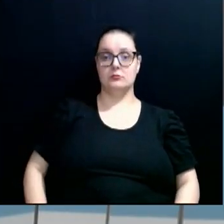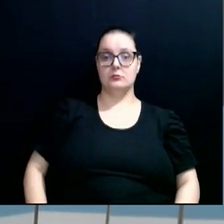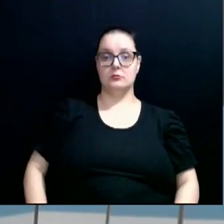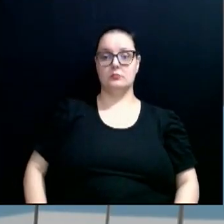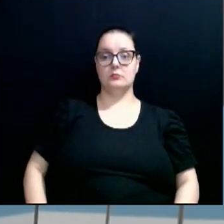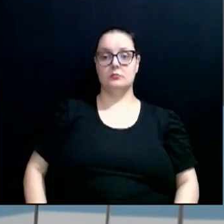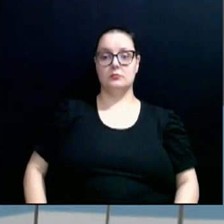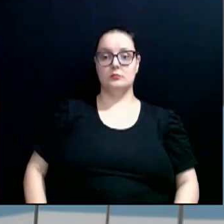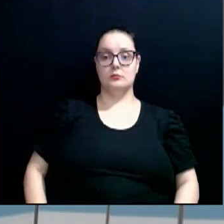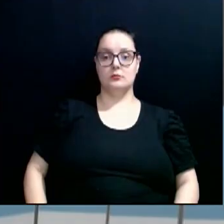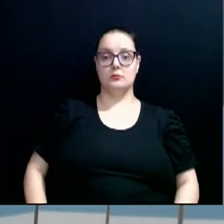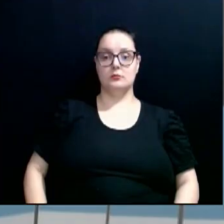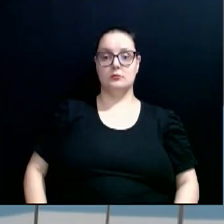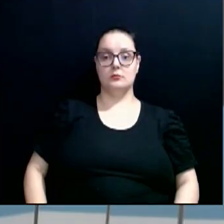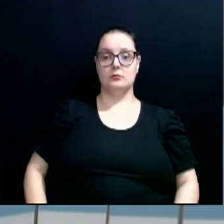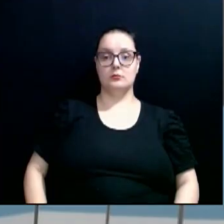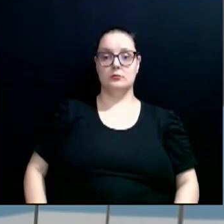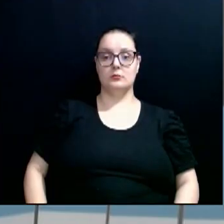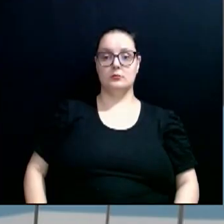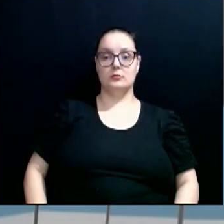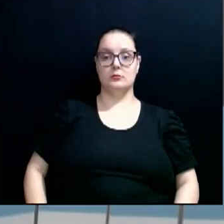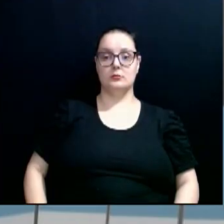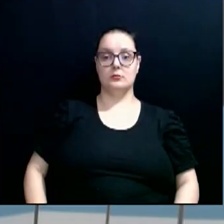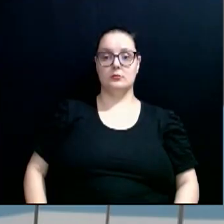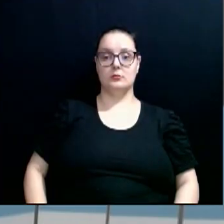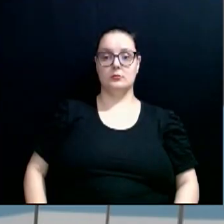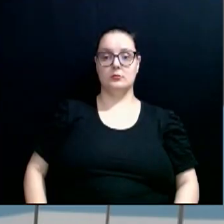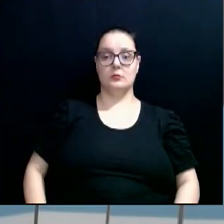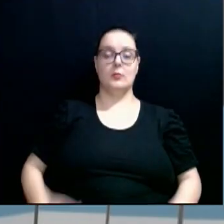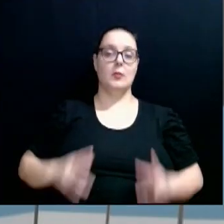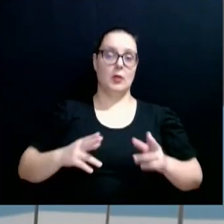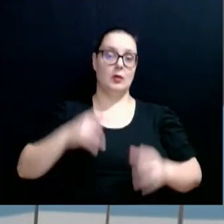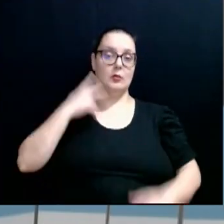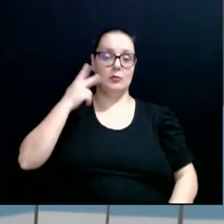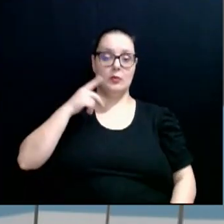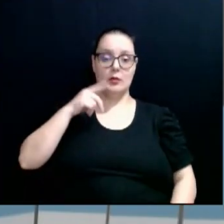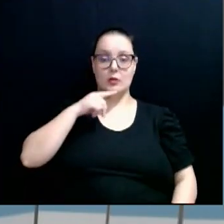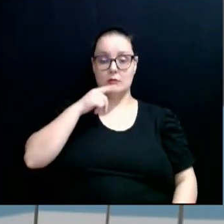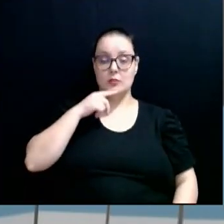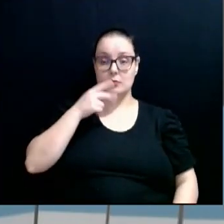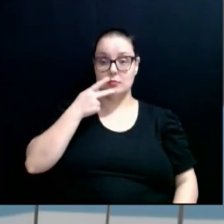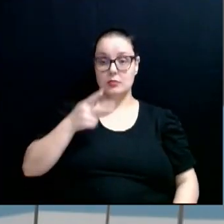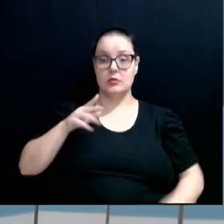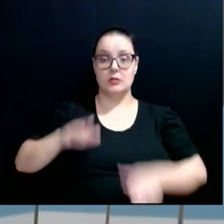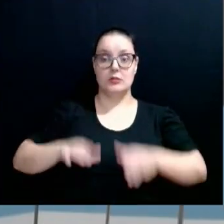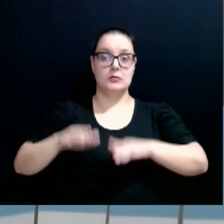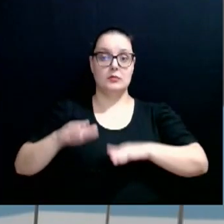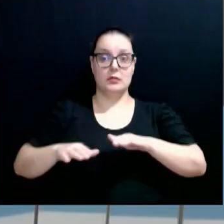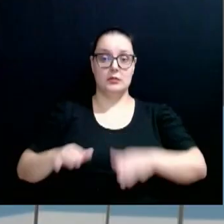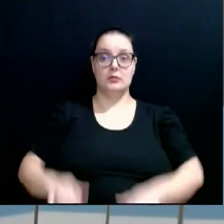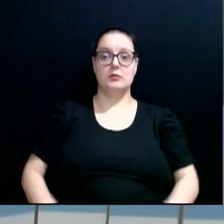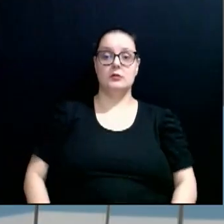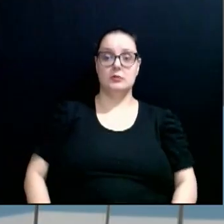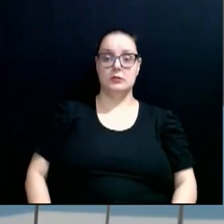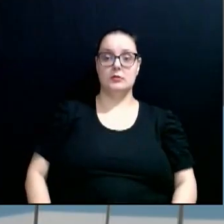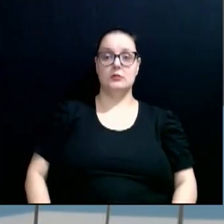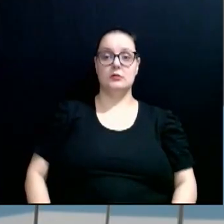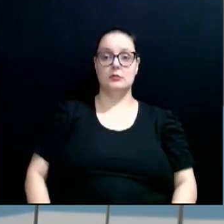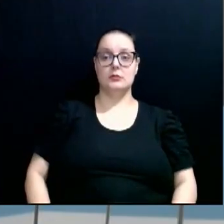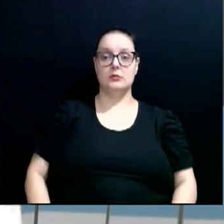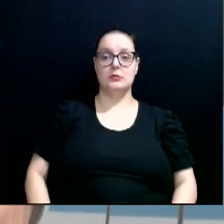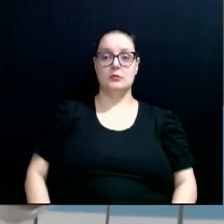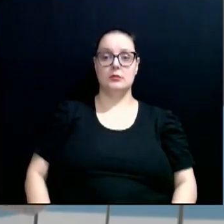Porque é o que o vereador Eduardo Magoga disse. Muitas vezes, não adianta estar só no contrato, né? Você